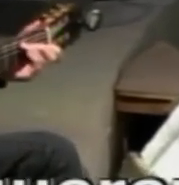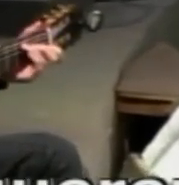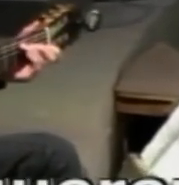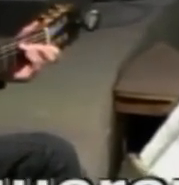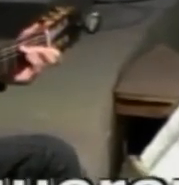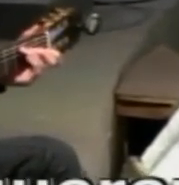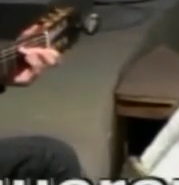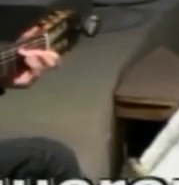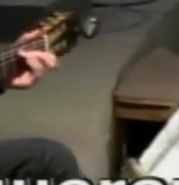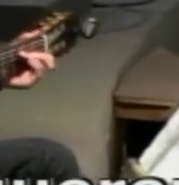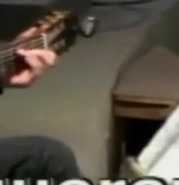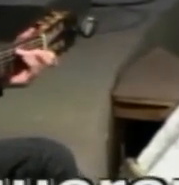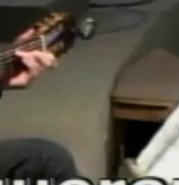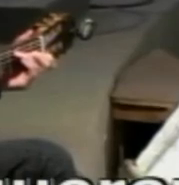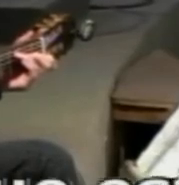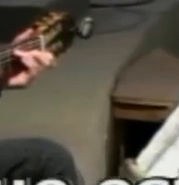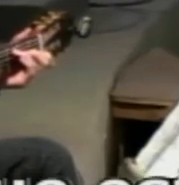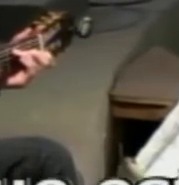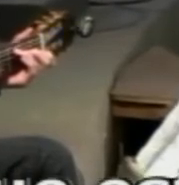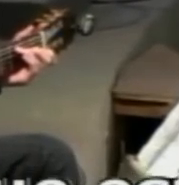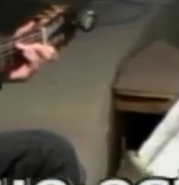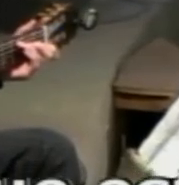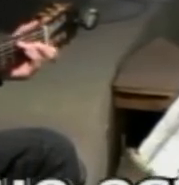o teu querer.